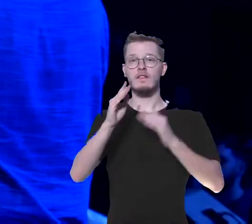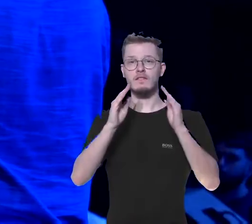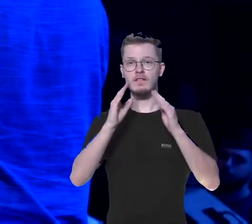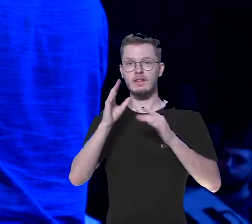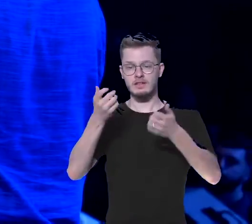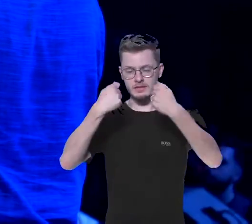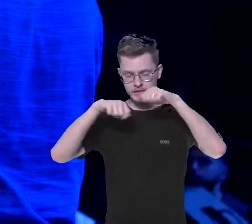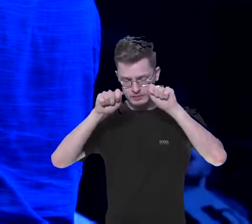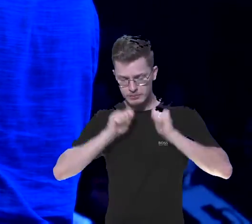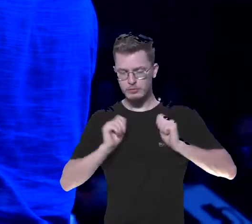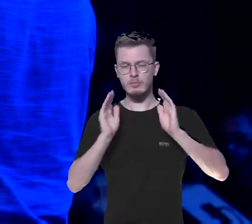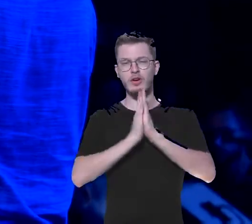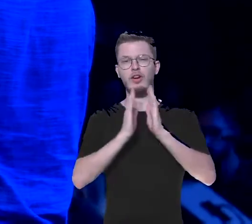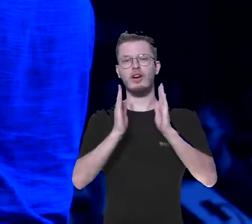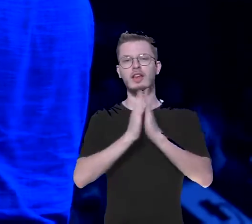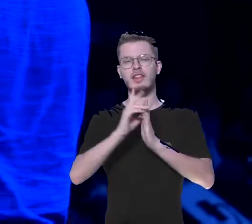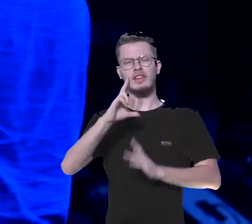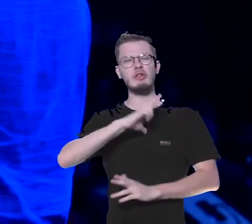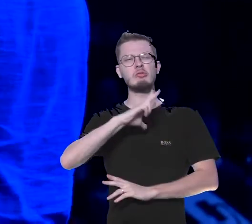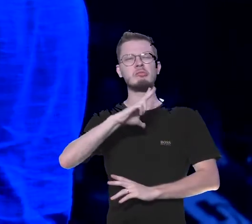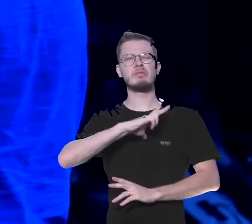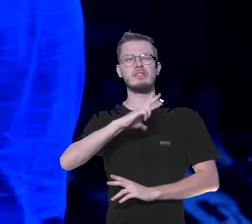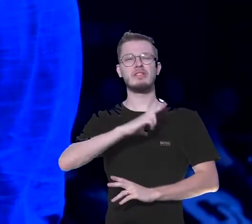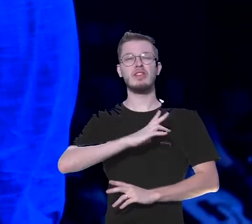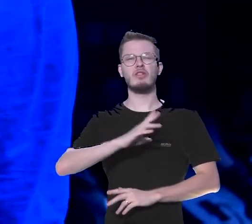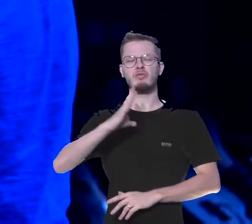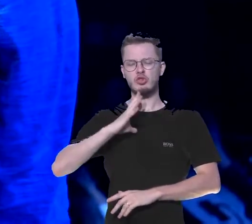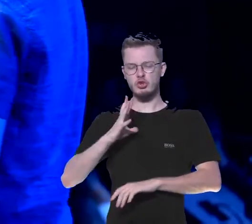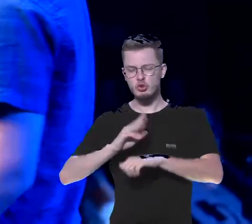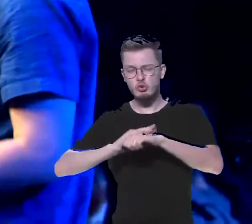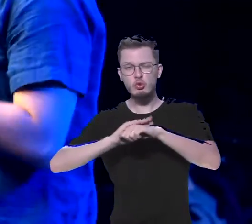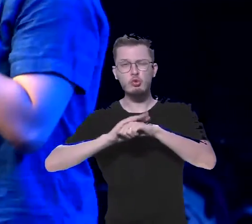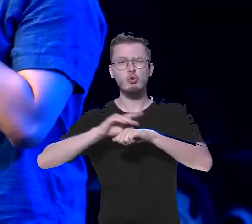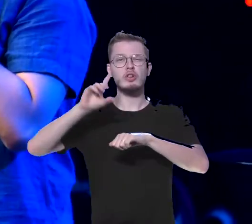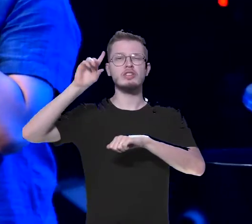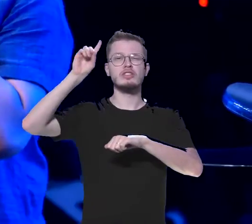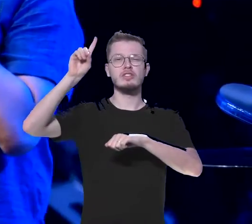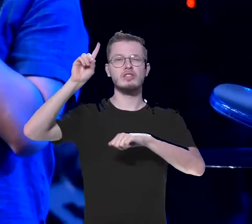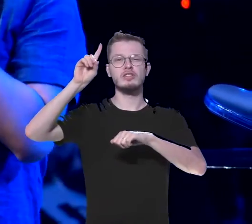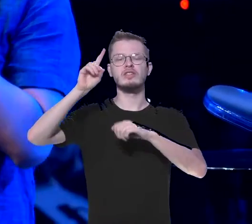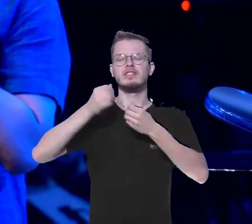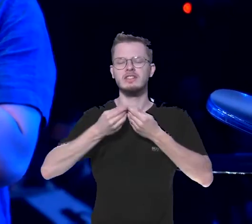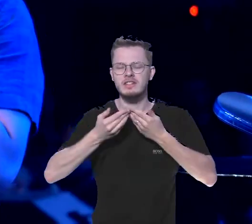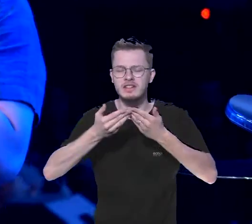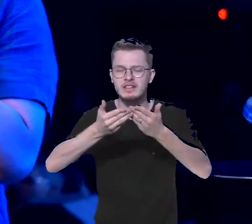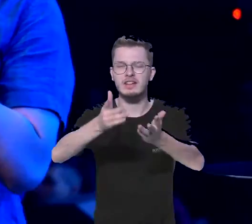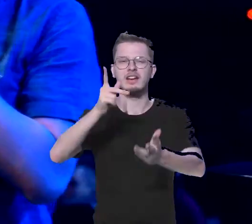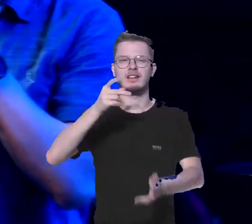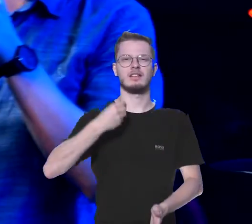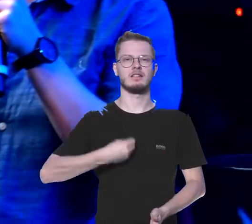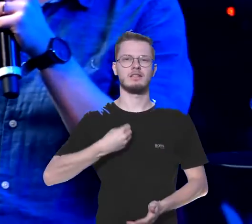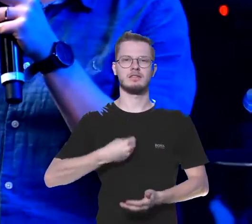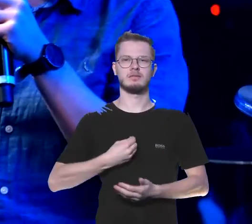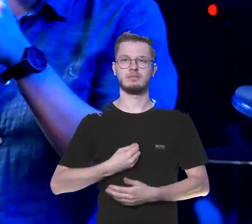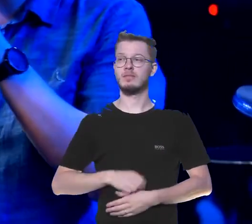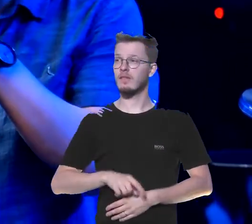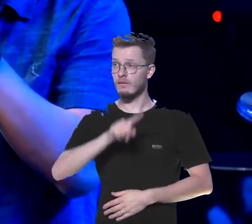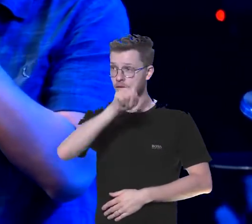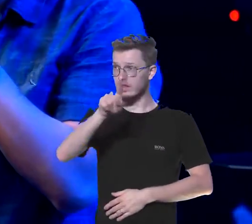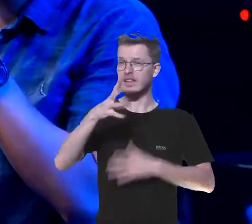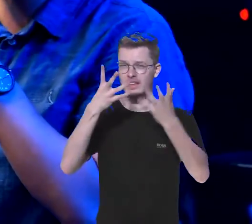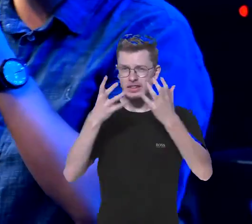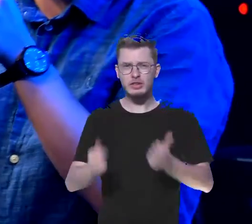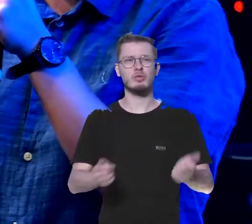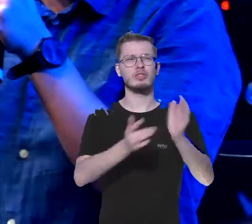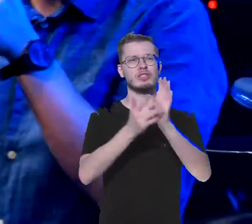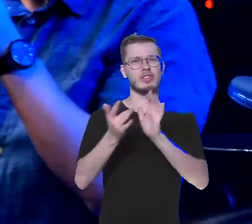de Deus, salvação vai chegar na sua vida, e nós vamos adorar o Senhor agora. Você que ergueu as suas mãos, sai do seu lugar, vem aqui na frente,